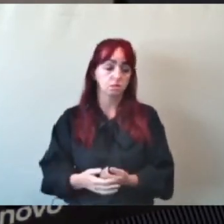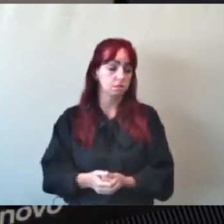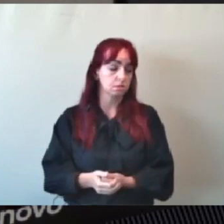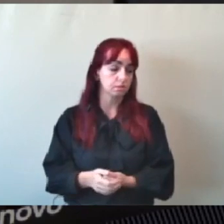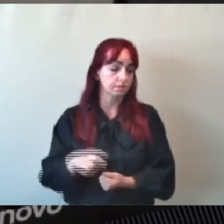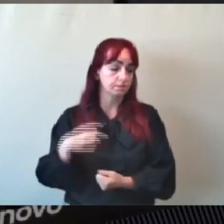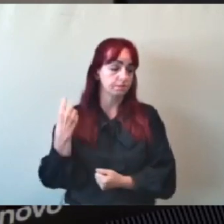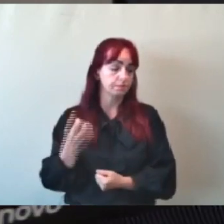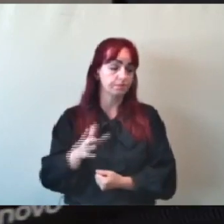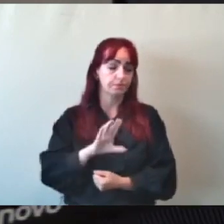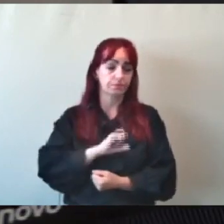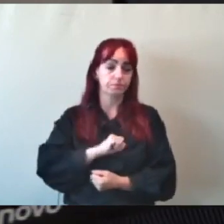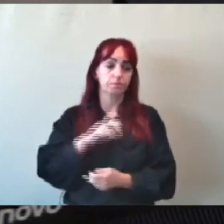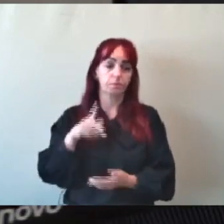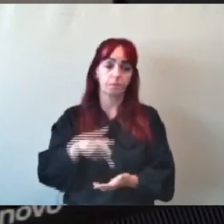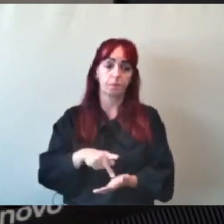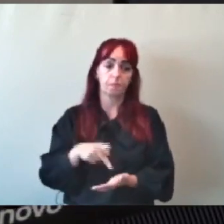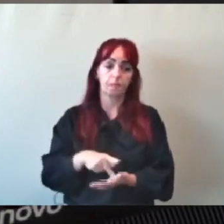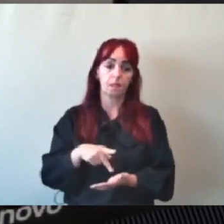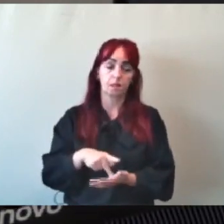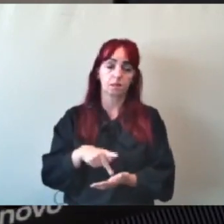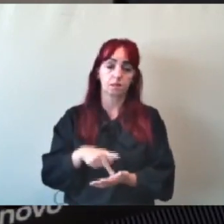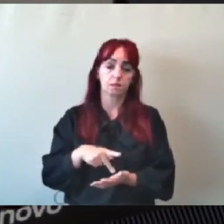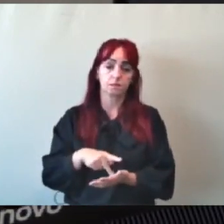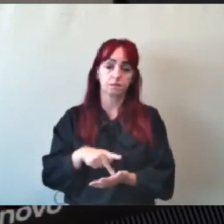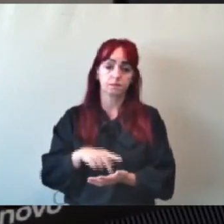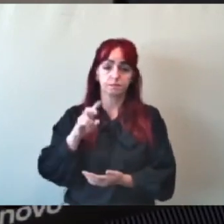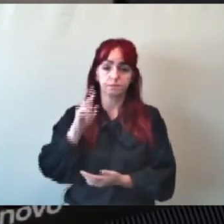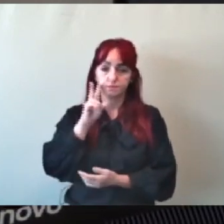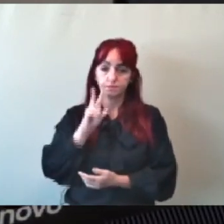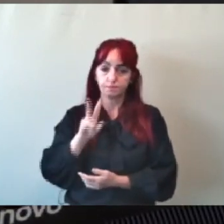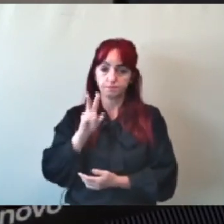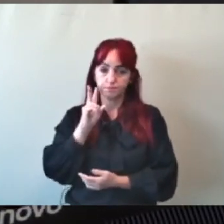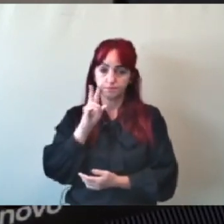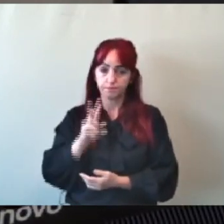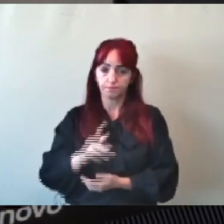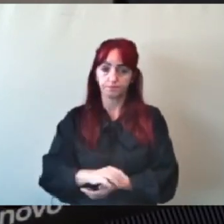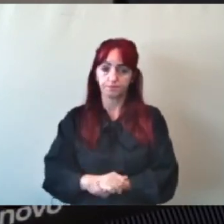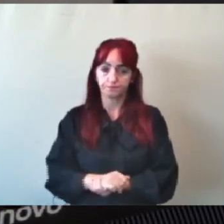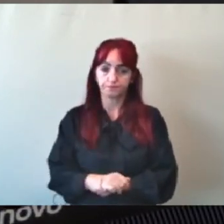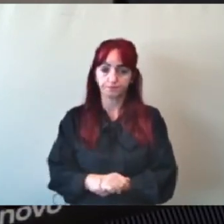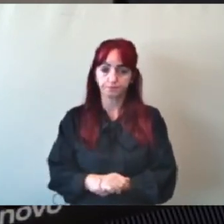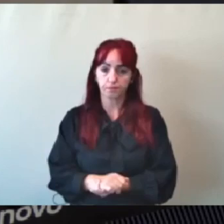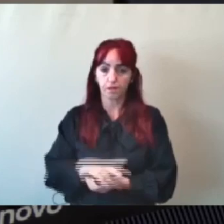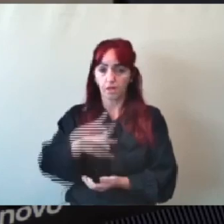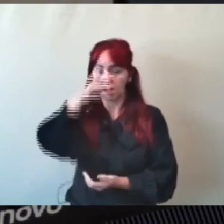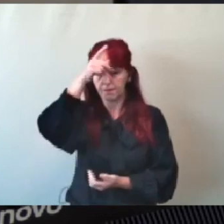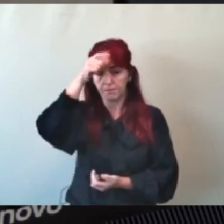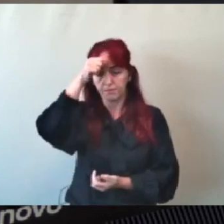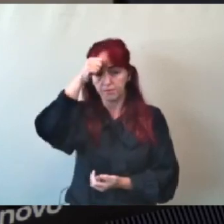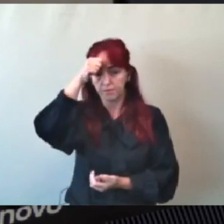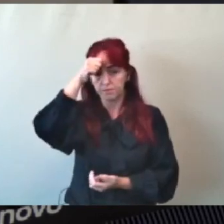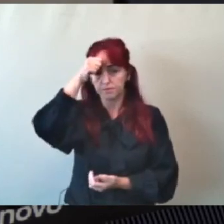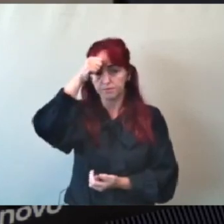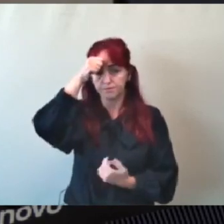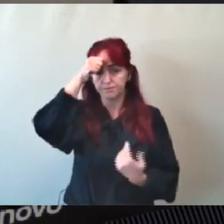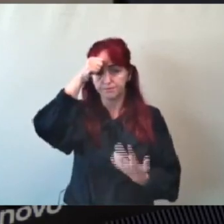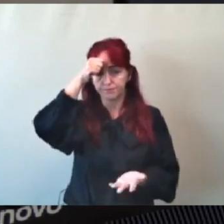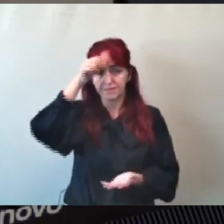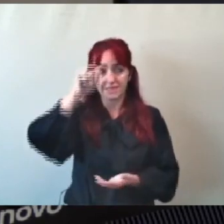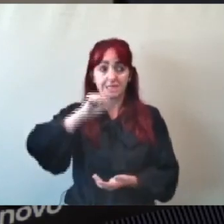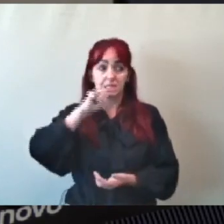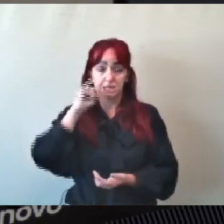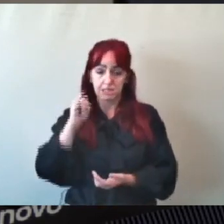realmente de ouvir, através da prefeitura, que se realmente procede ainda essa